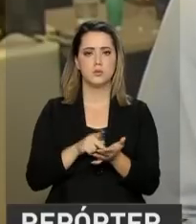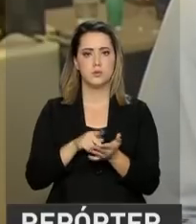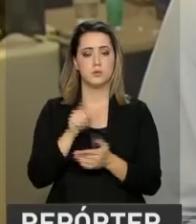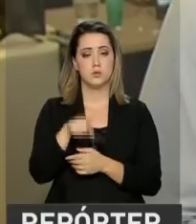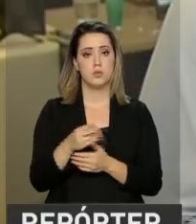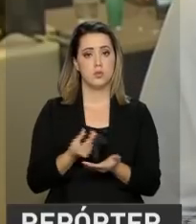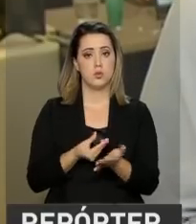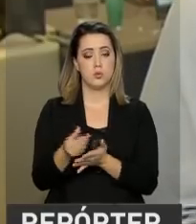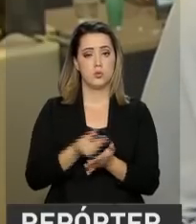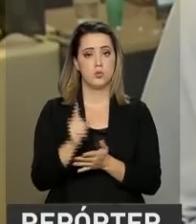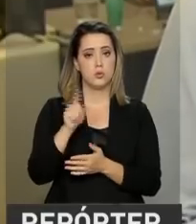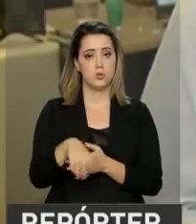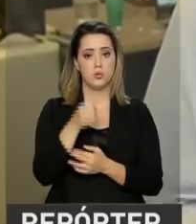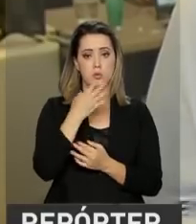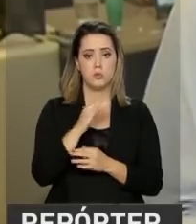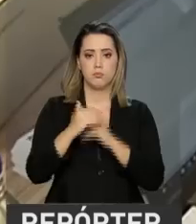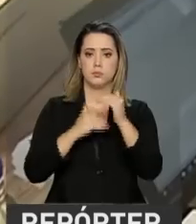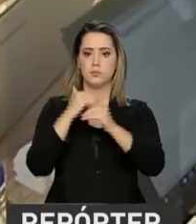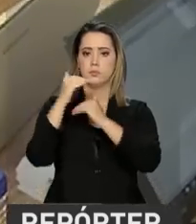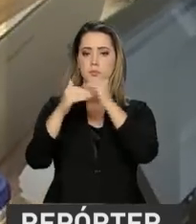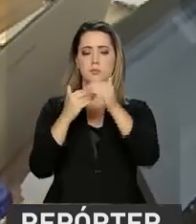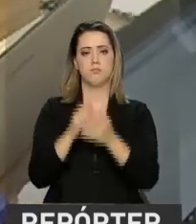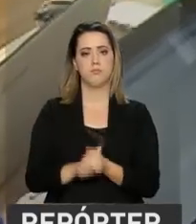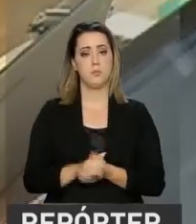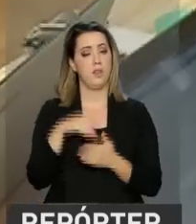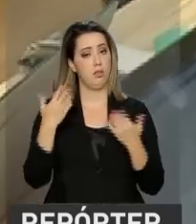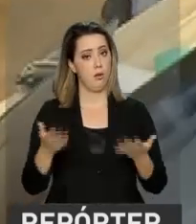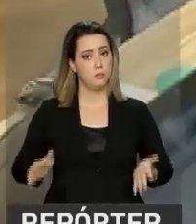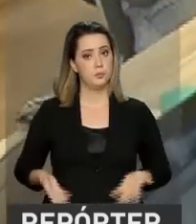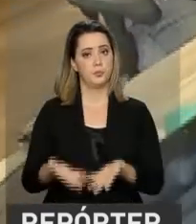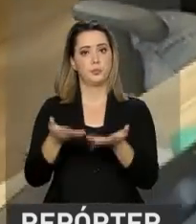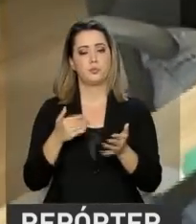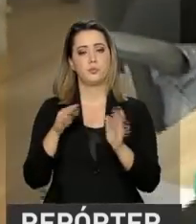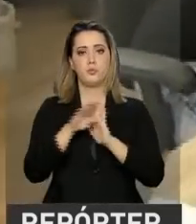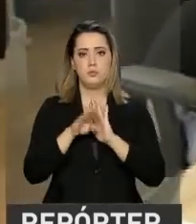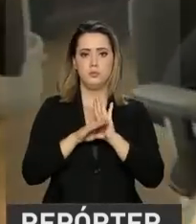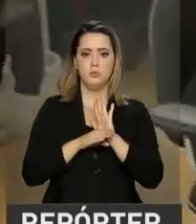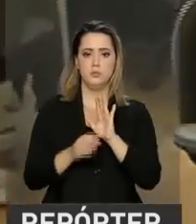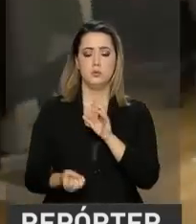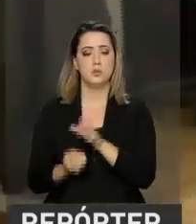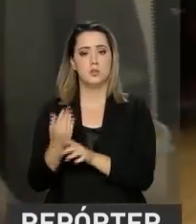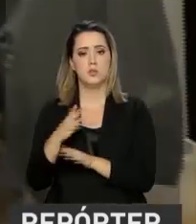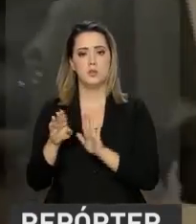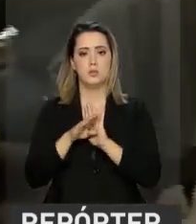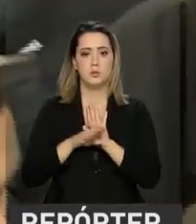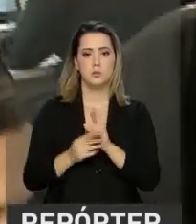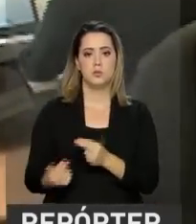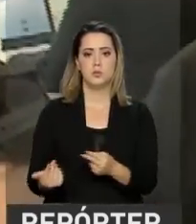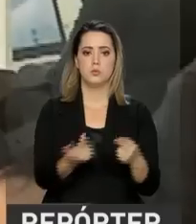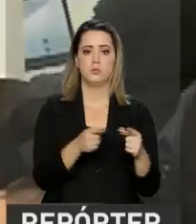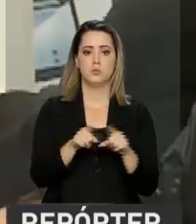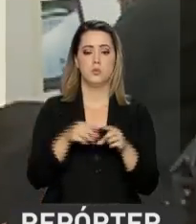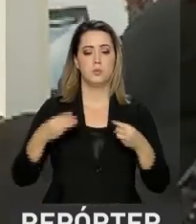investimento te auxilia nessa escalada para incentivar o desenvolvimento de projetos criados por empresas com esse perfil o